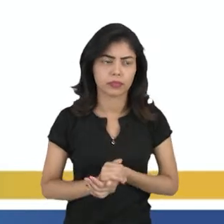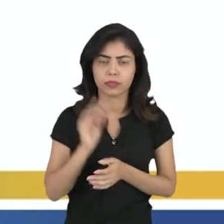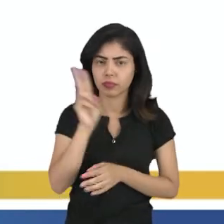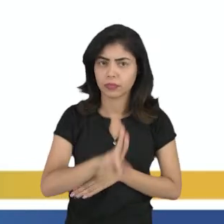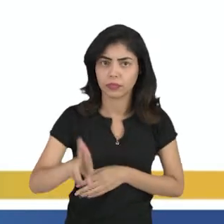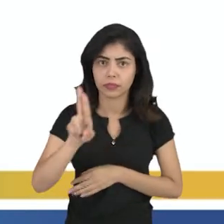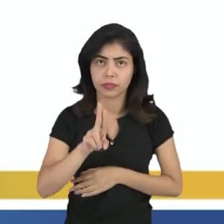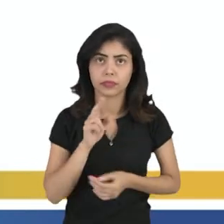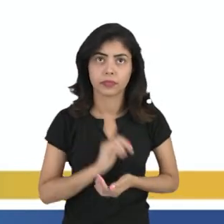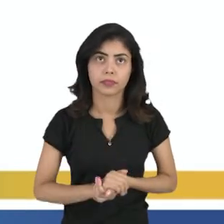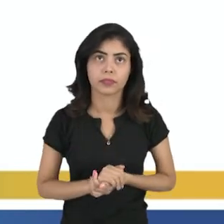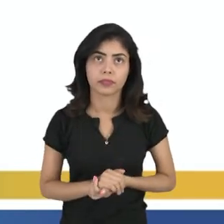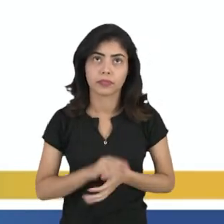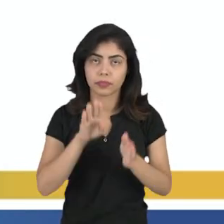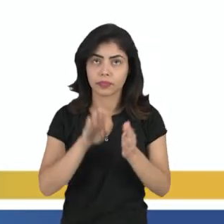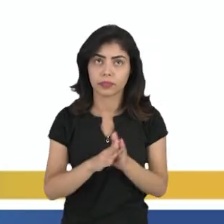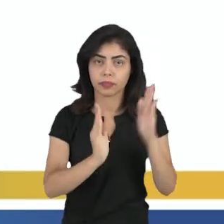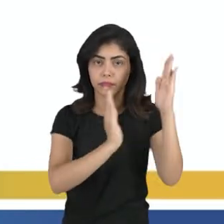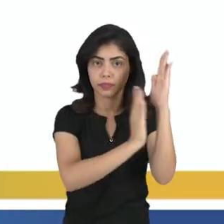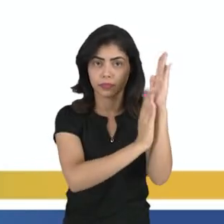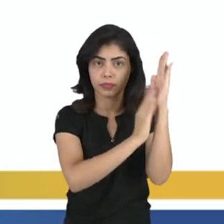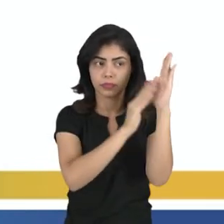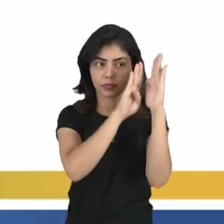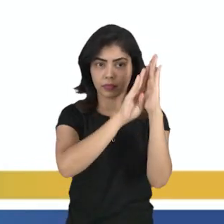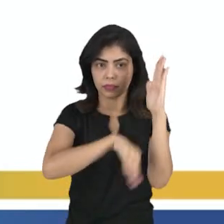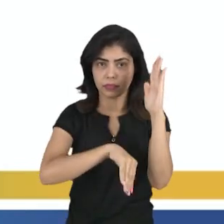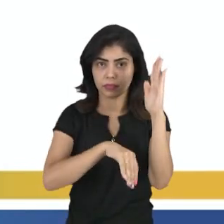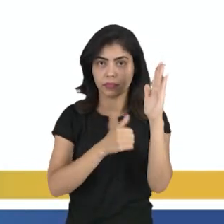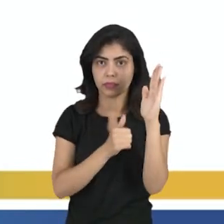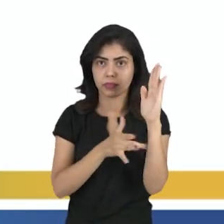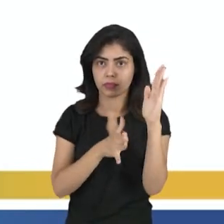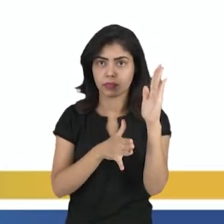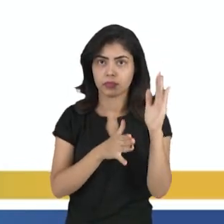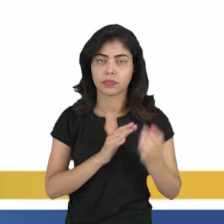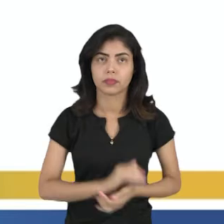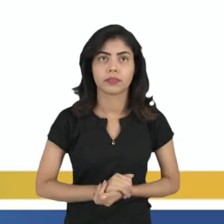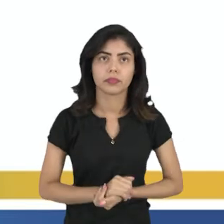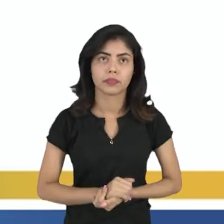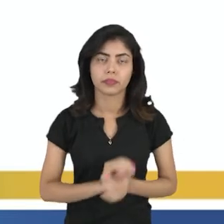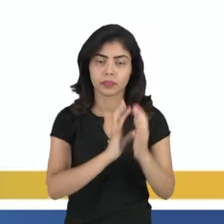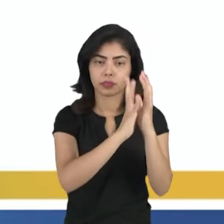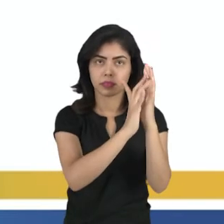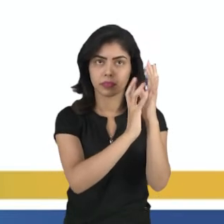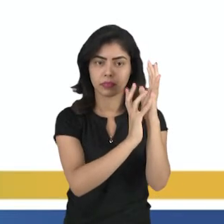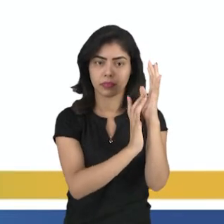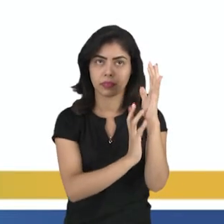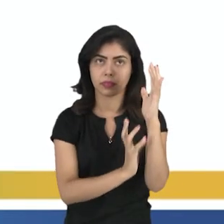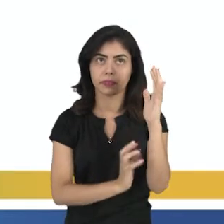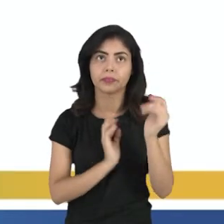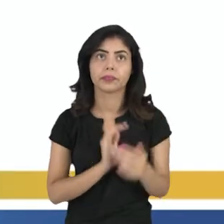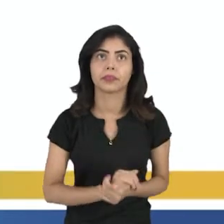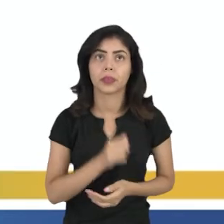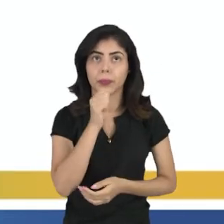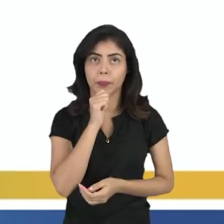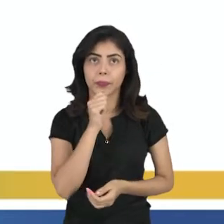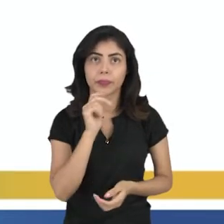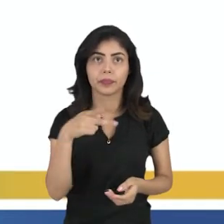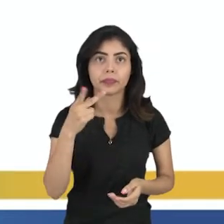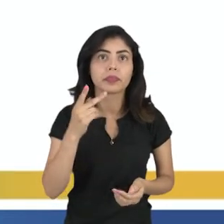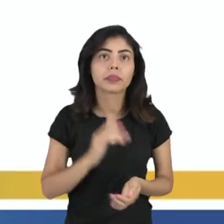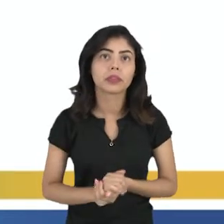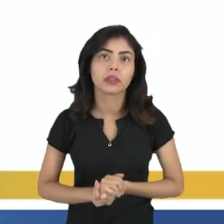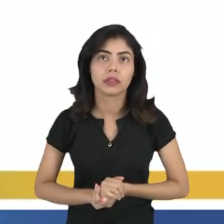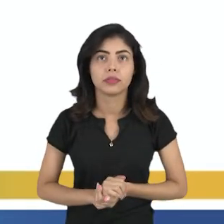foi utilizado, então essa parede ela é descartada, ela é desfeita, tá? E aí, ainda a respeito